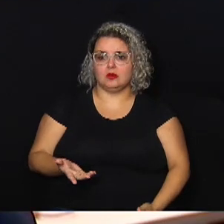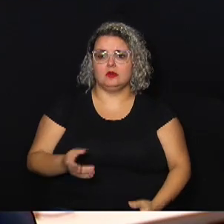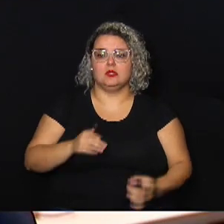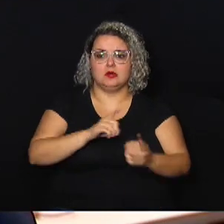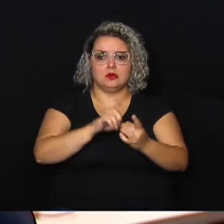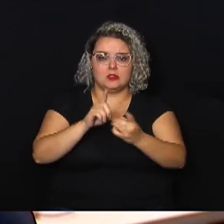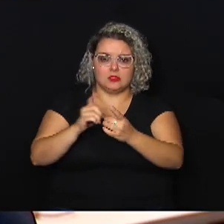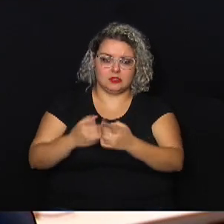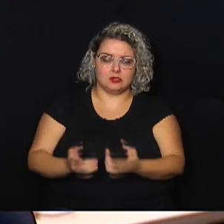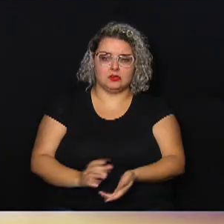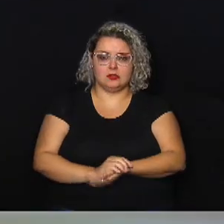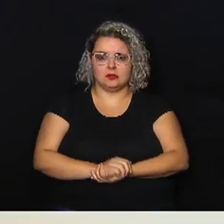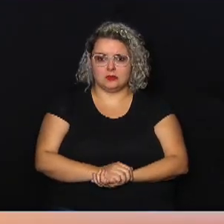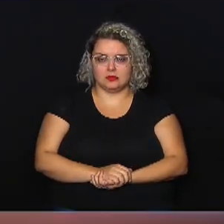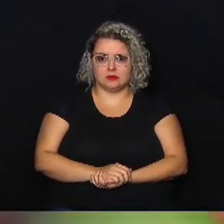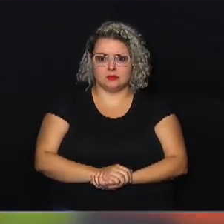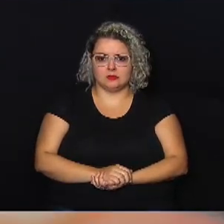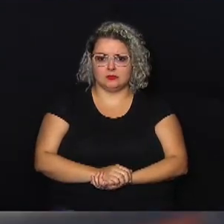população.